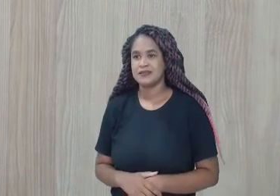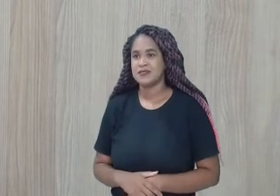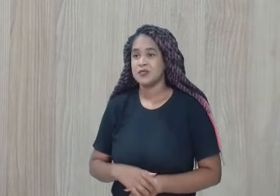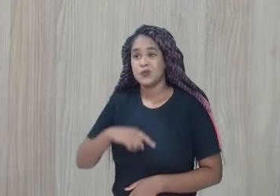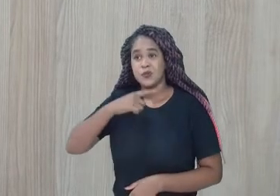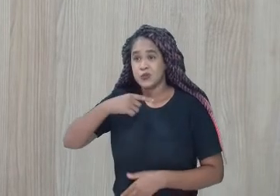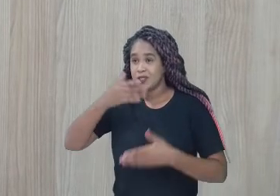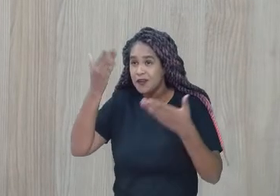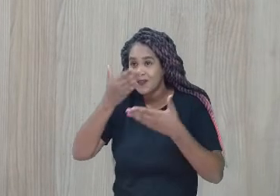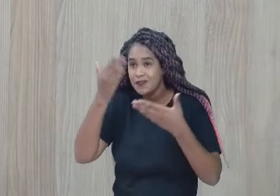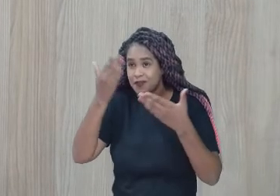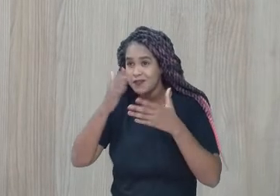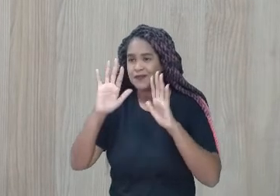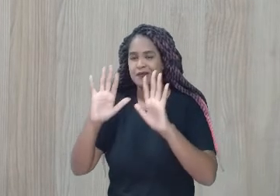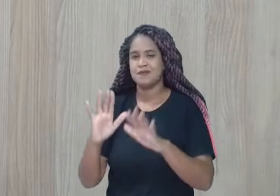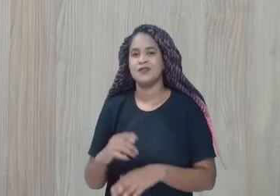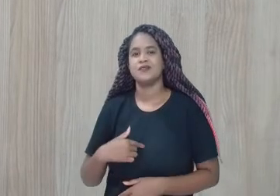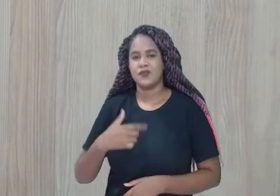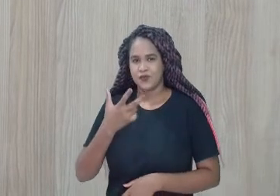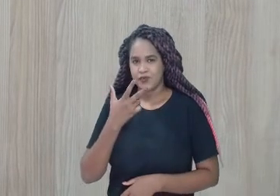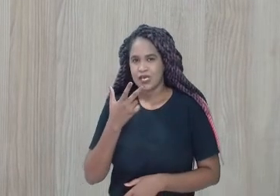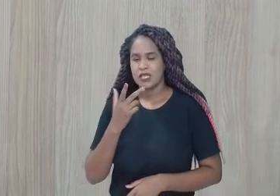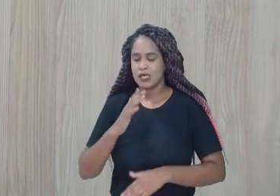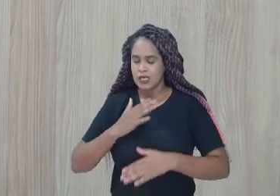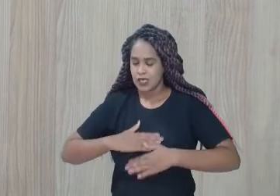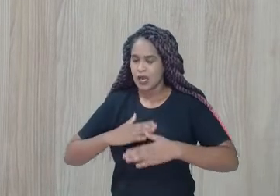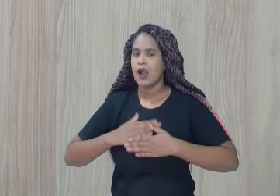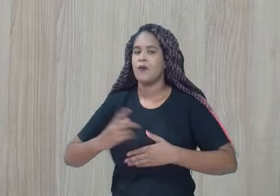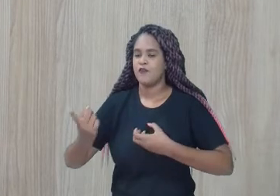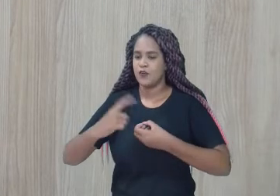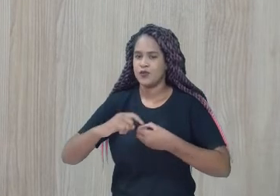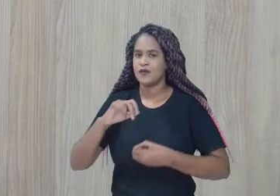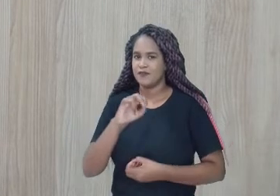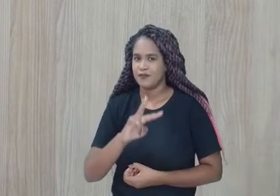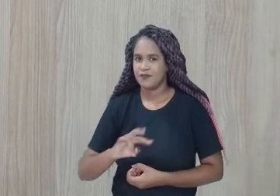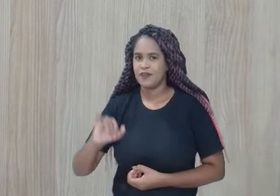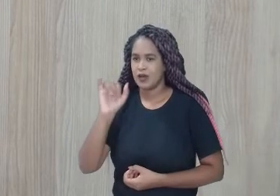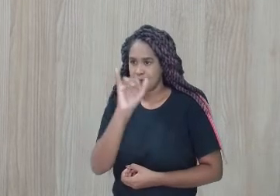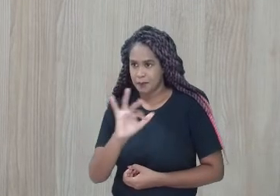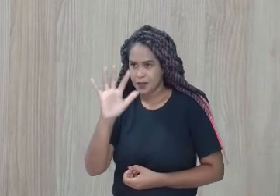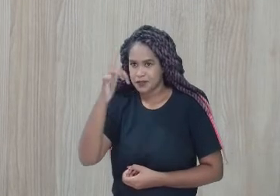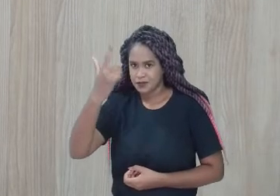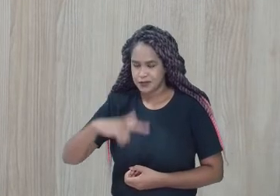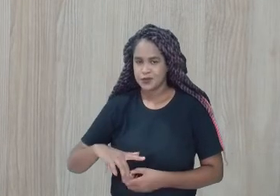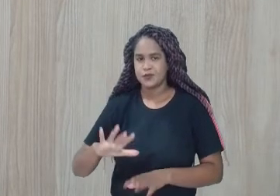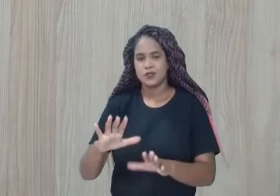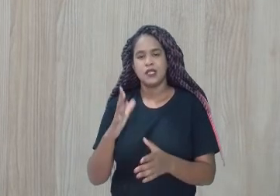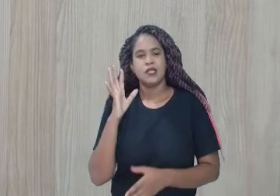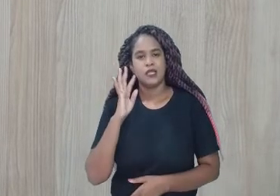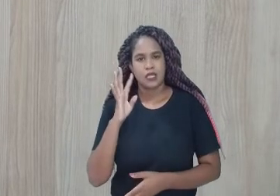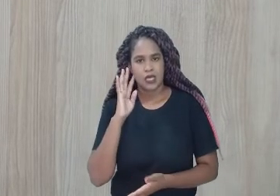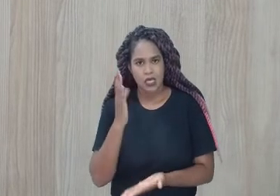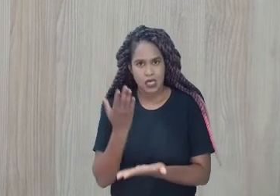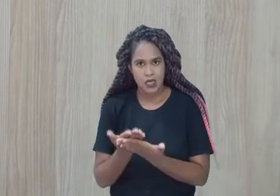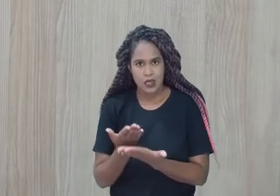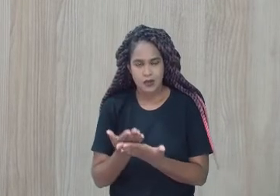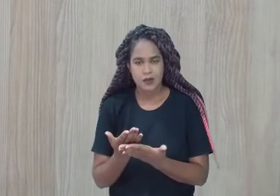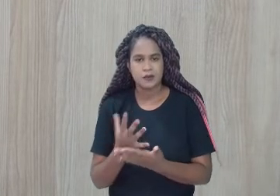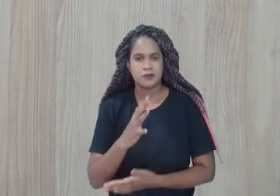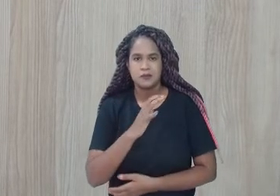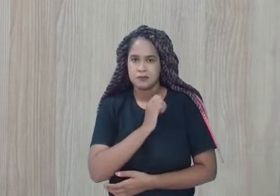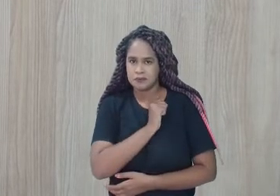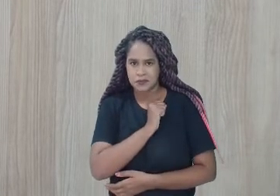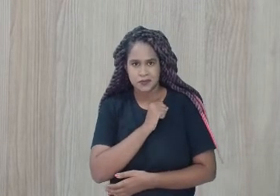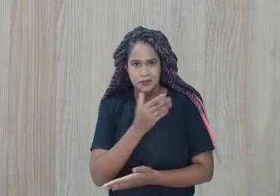estavam lhe vendo. E aí eu falei para eles que ia voltar, né, a imagem. Mas foi muito legal essa aula, eles